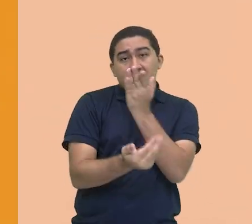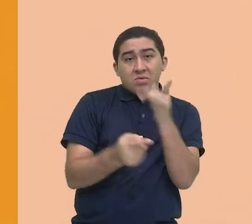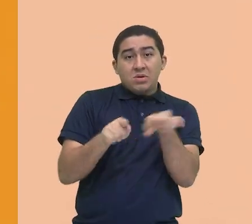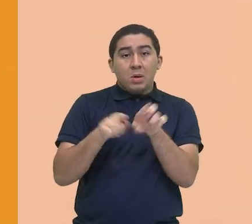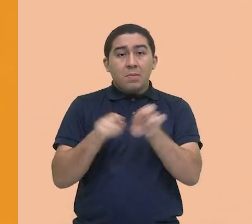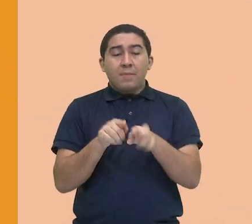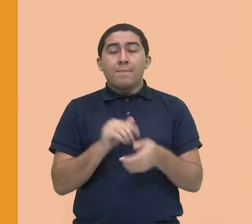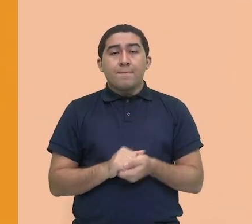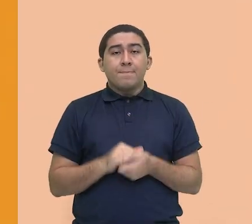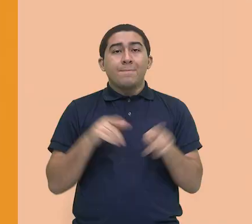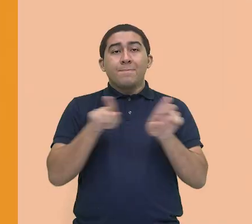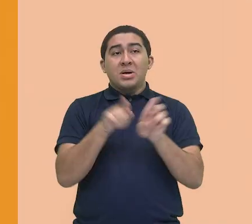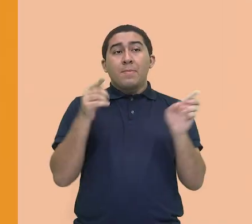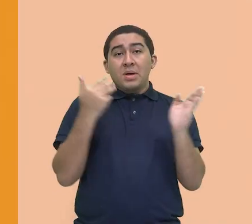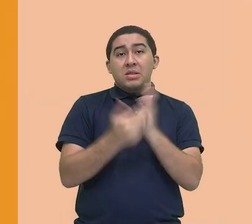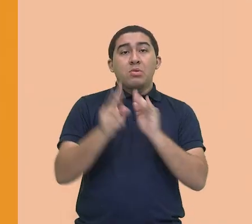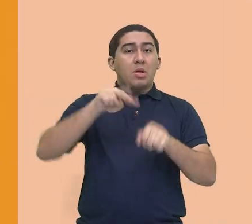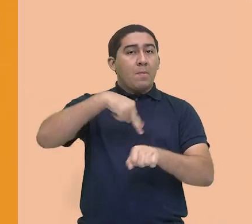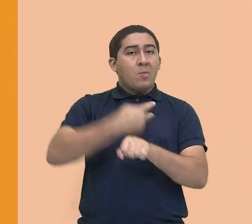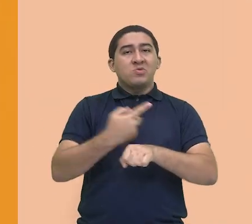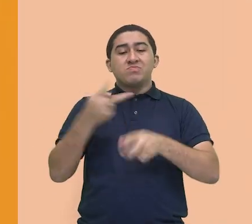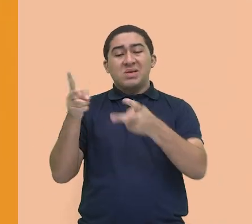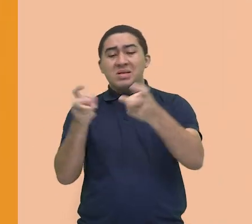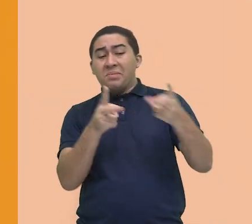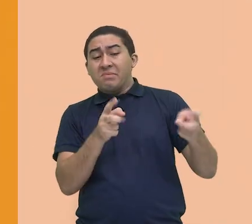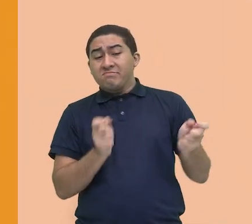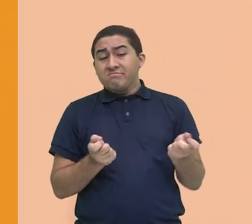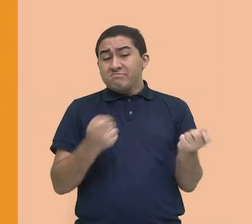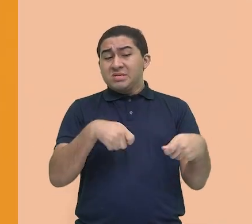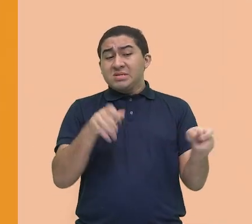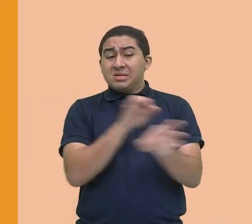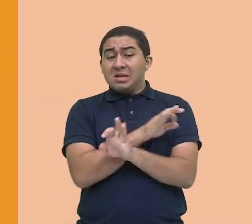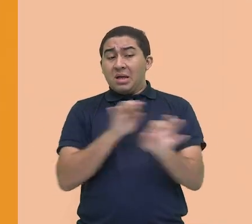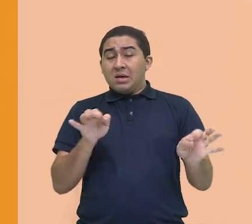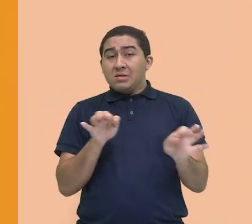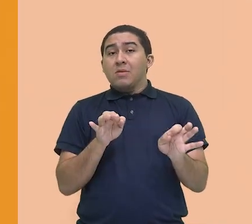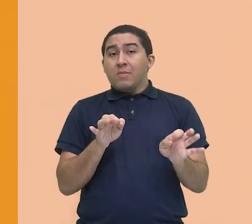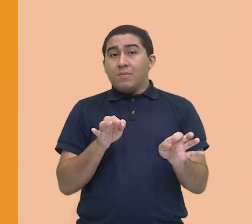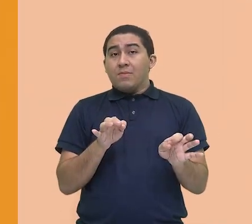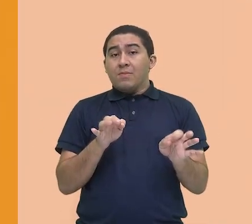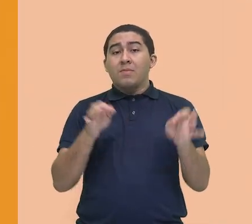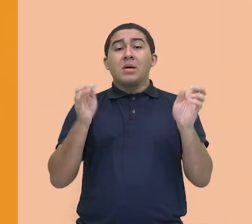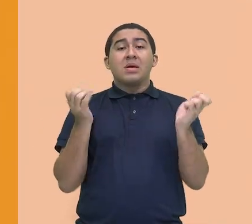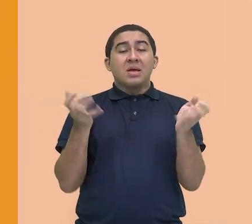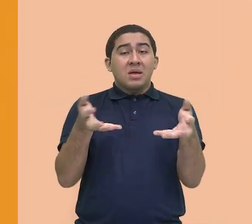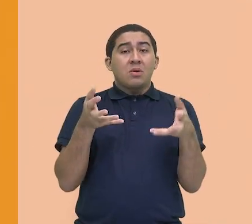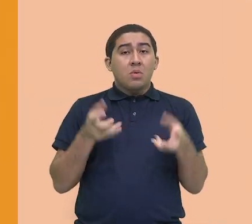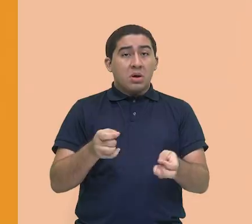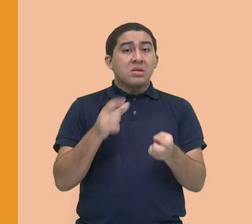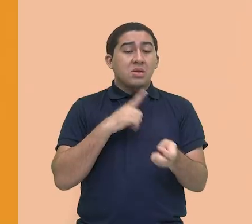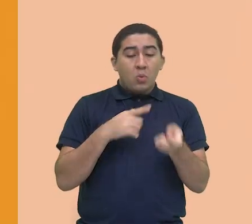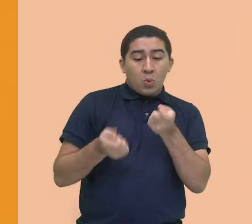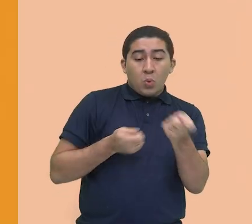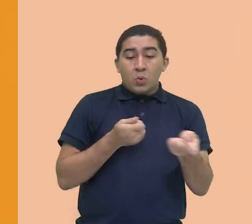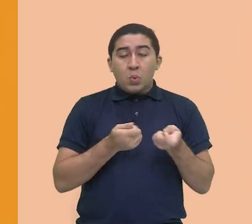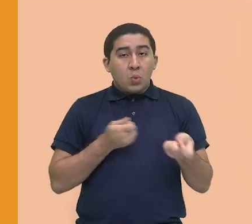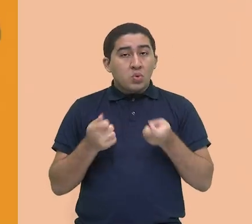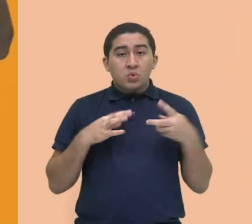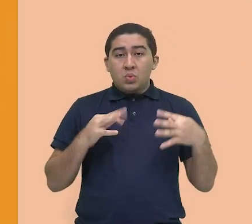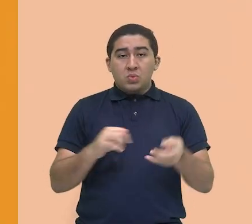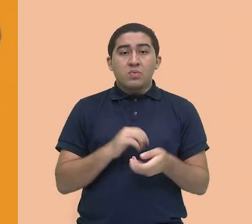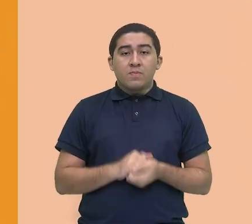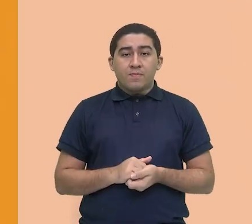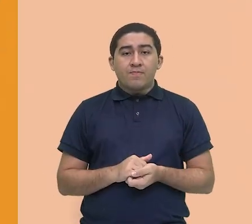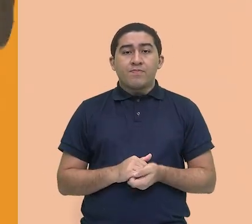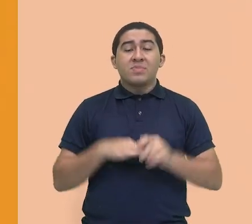né? Mas ele se perdeu depois, não viram tanta necessidade dele, queria o poder moderador, né? Que era aquele